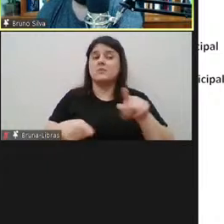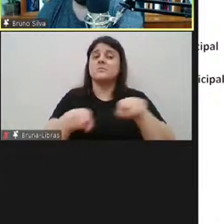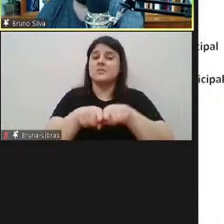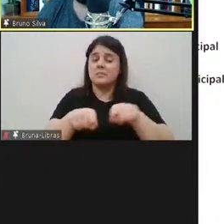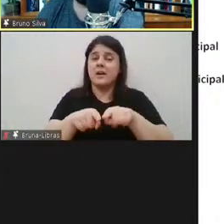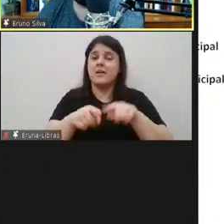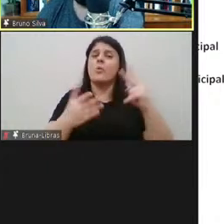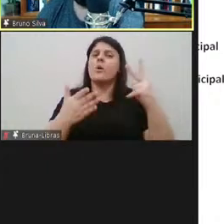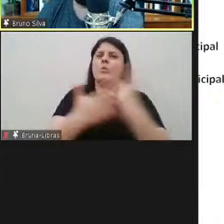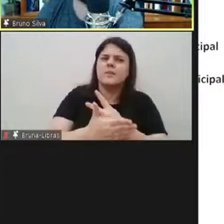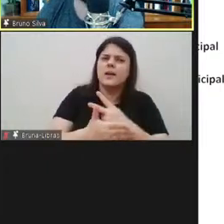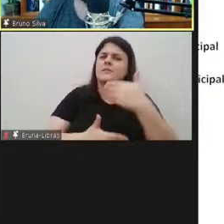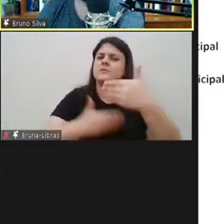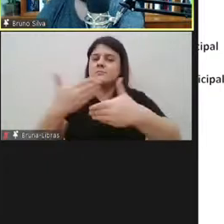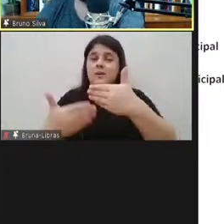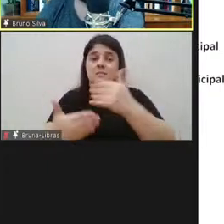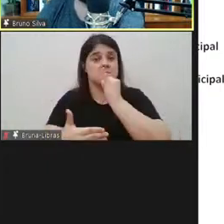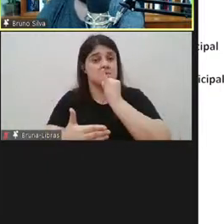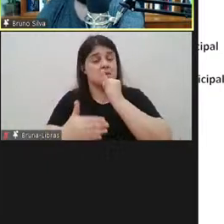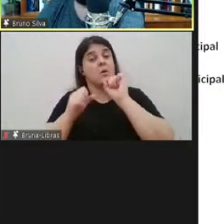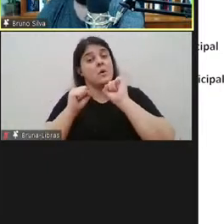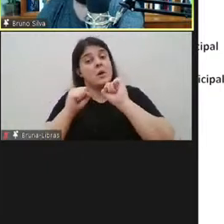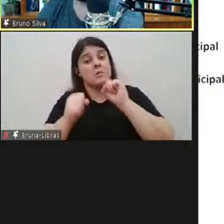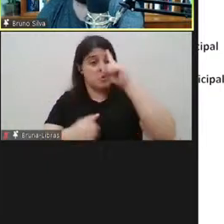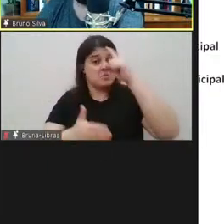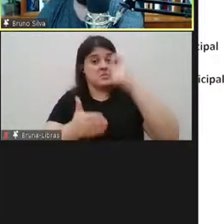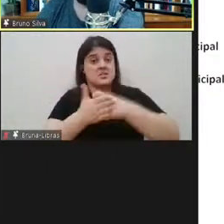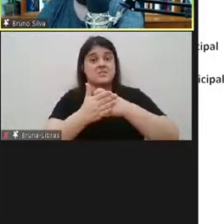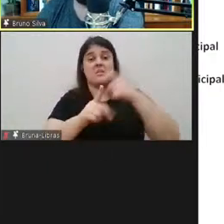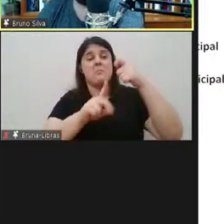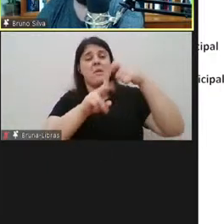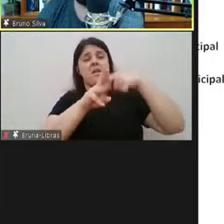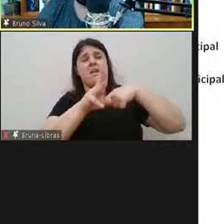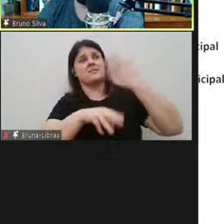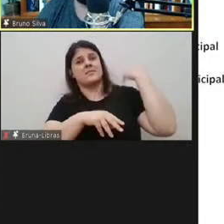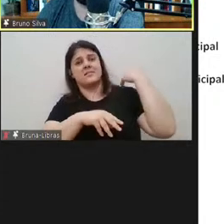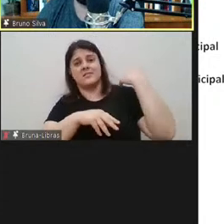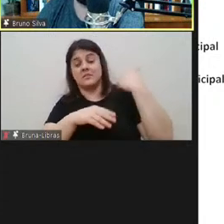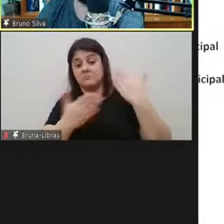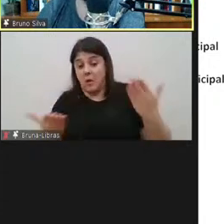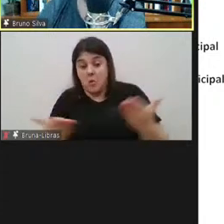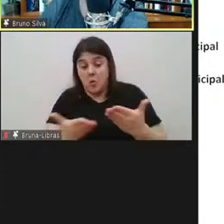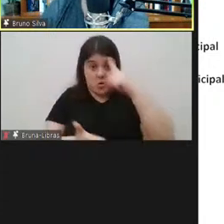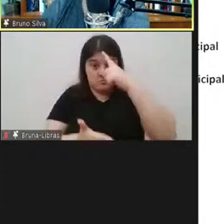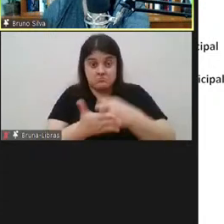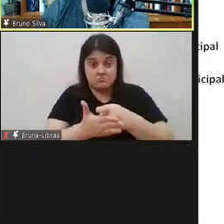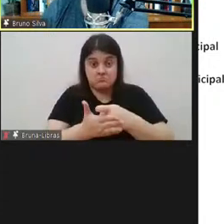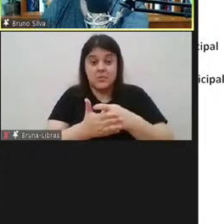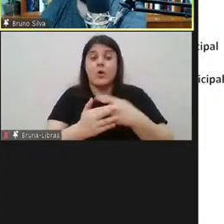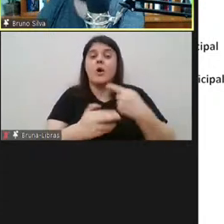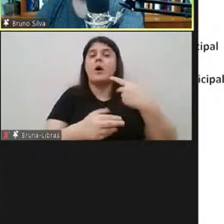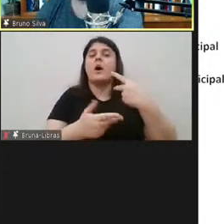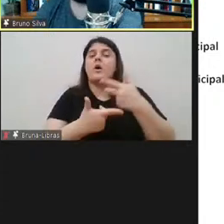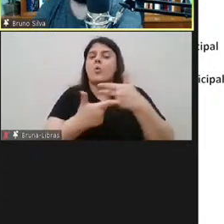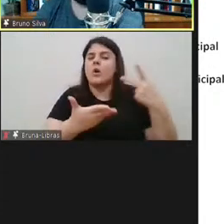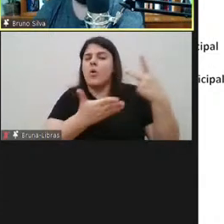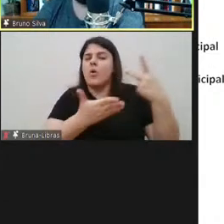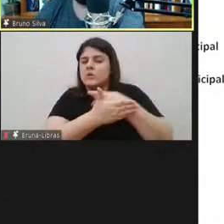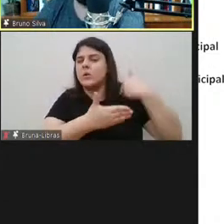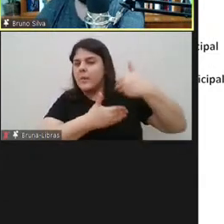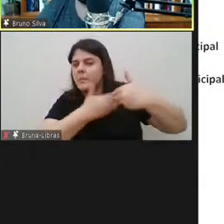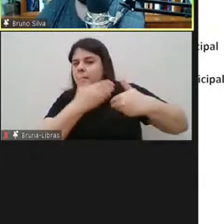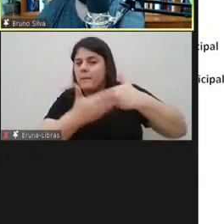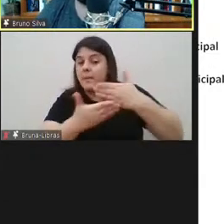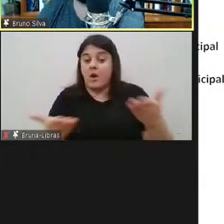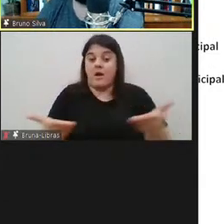nos acontecimentos né ele poderia ter soltado essa decisão a meses atrás por exemplo né mas já acordo com os acontecimentos o pitoco